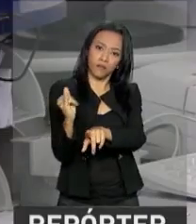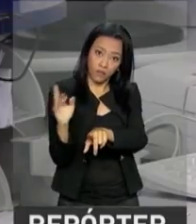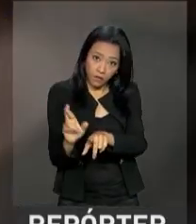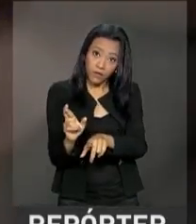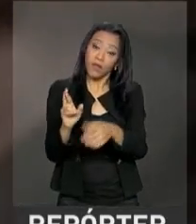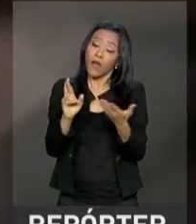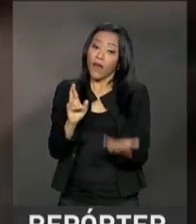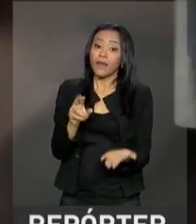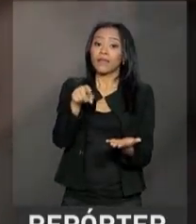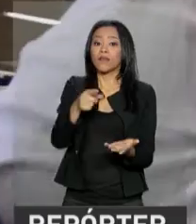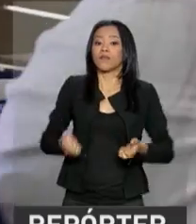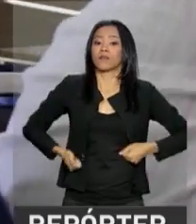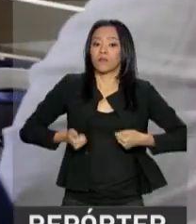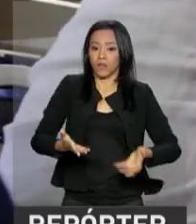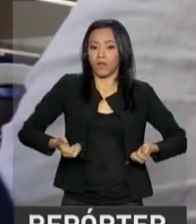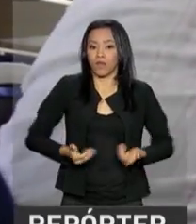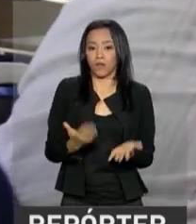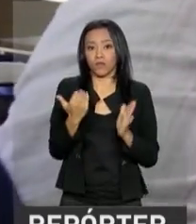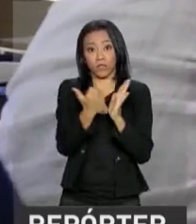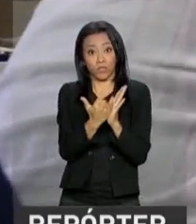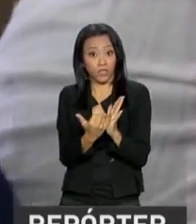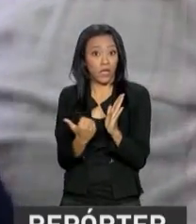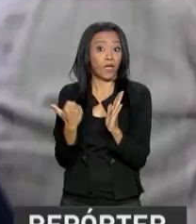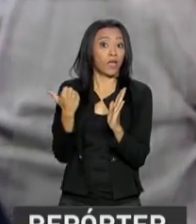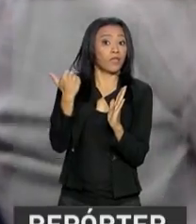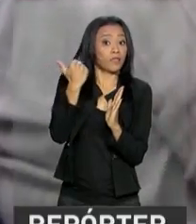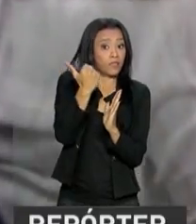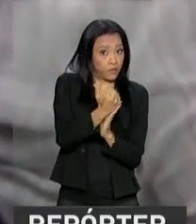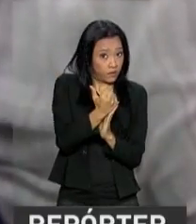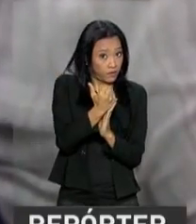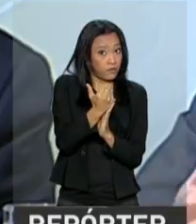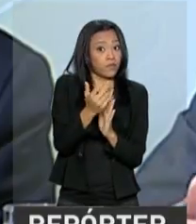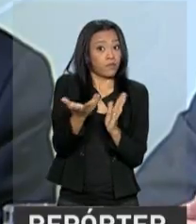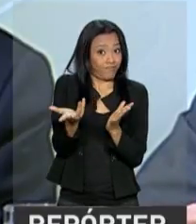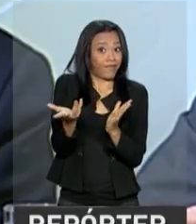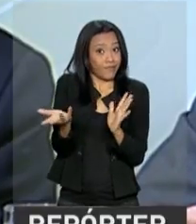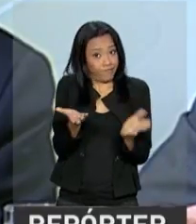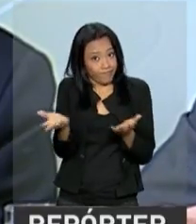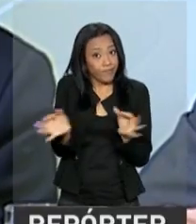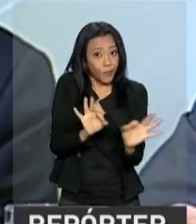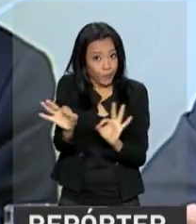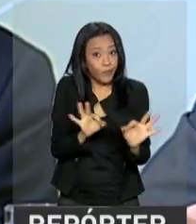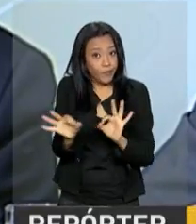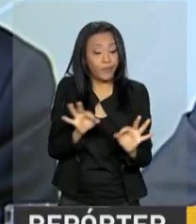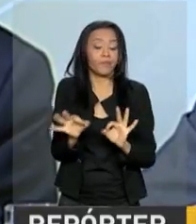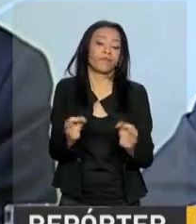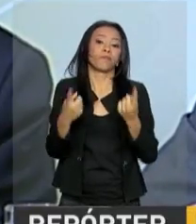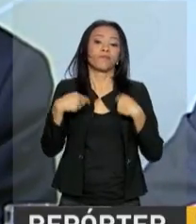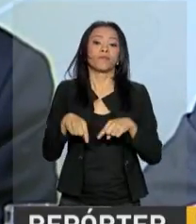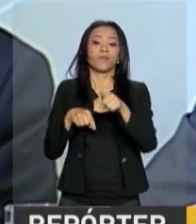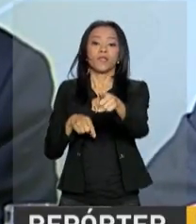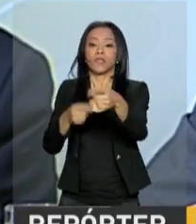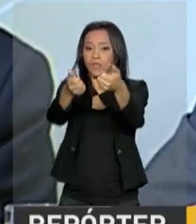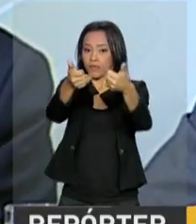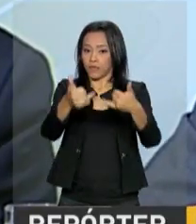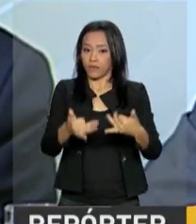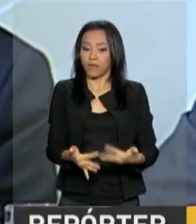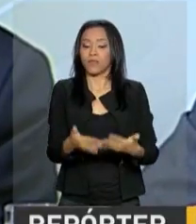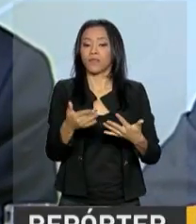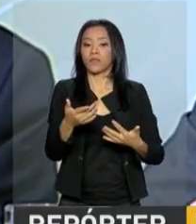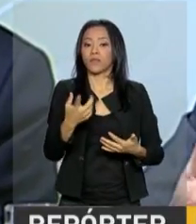prevê que as despesas superam as receitas nesse valor considerando isso a gente tem uma estimativa